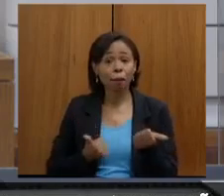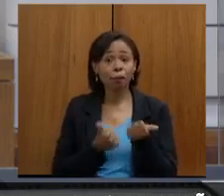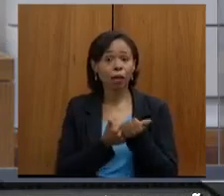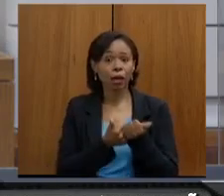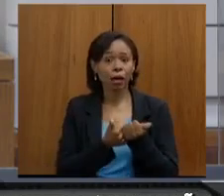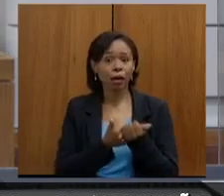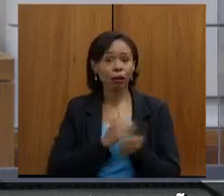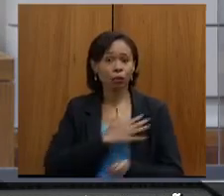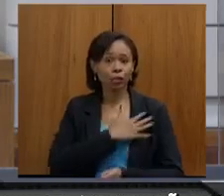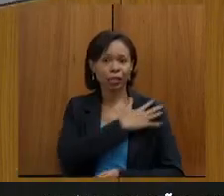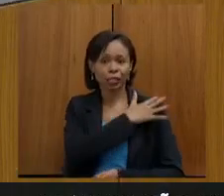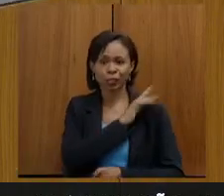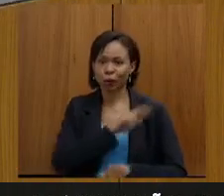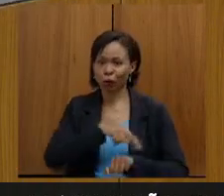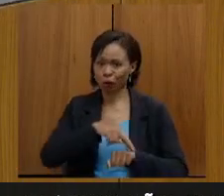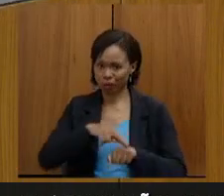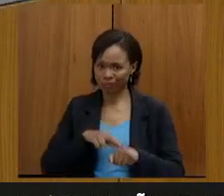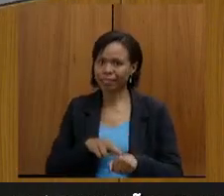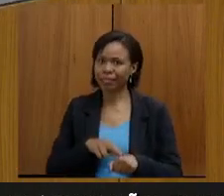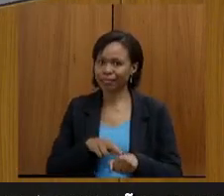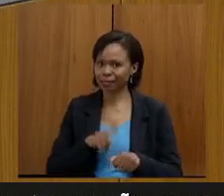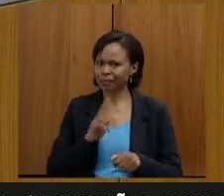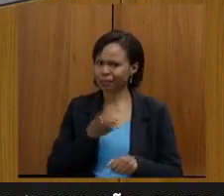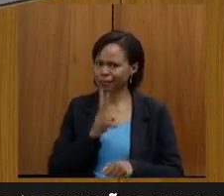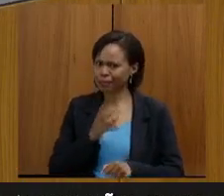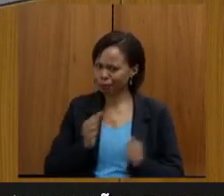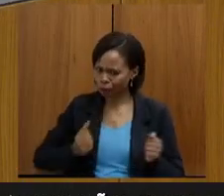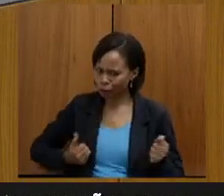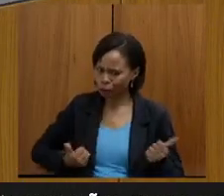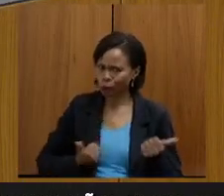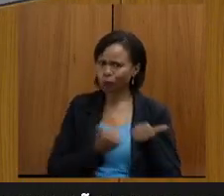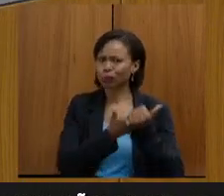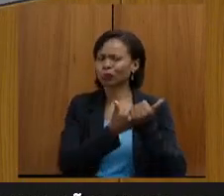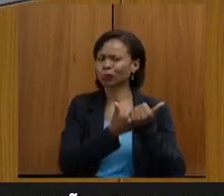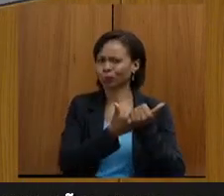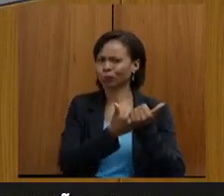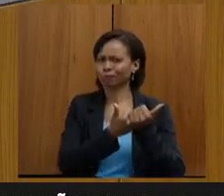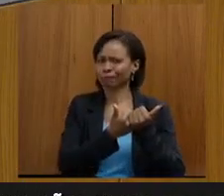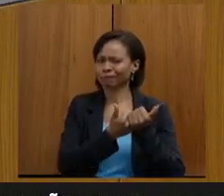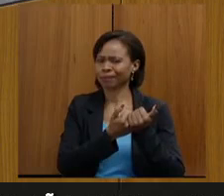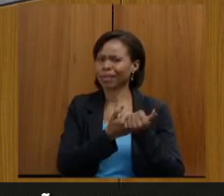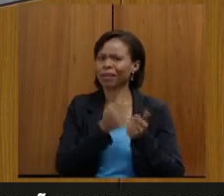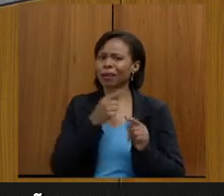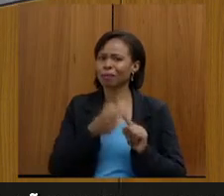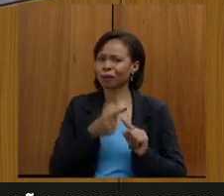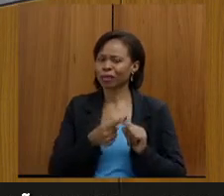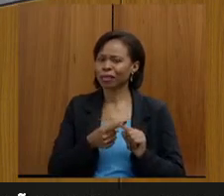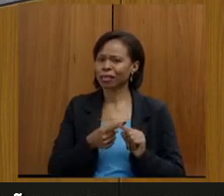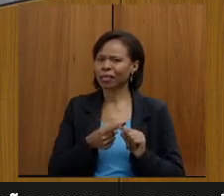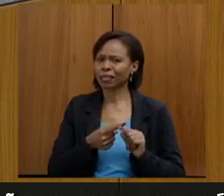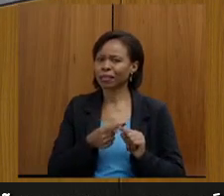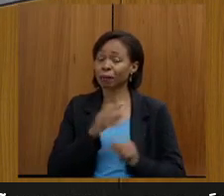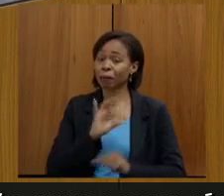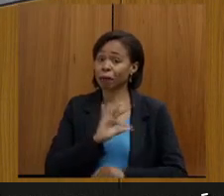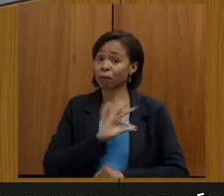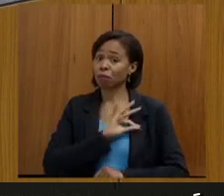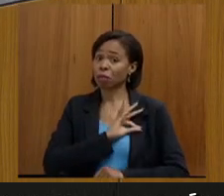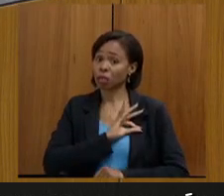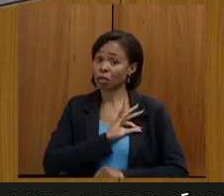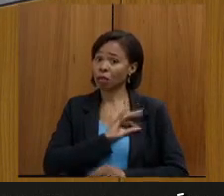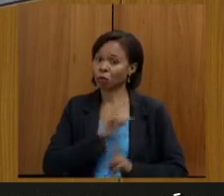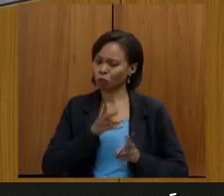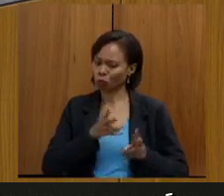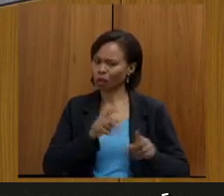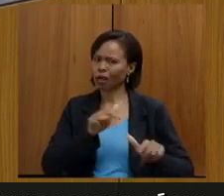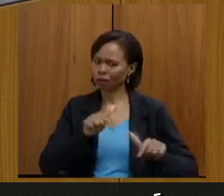em nós vamos estar junto com ele lá apoiando ele para que a PM fique direitinho